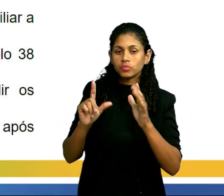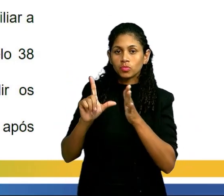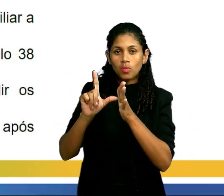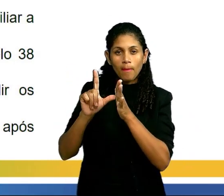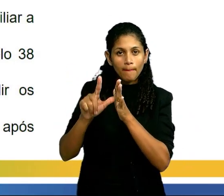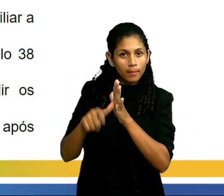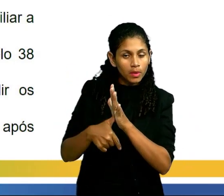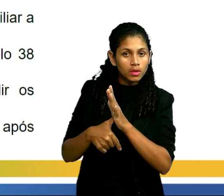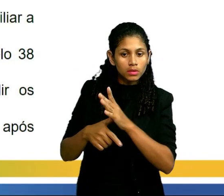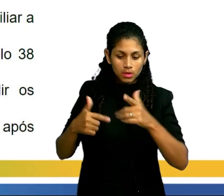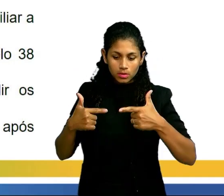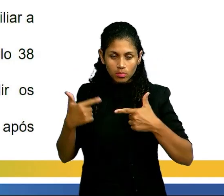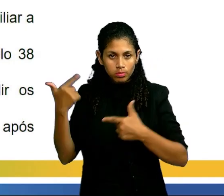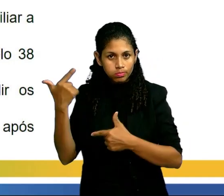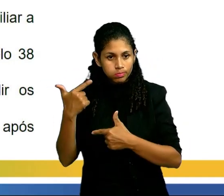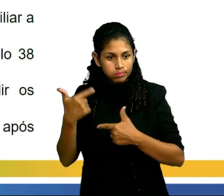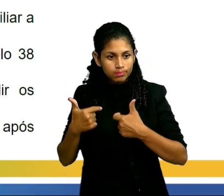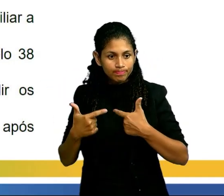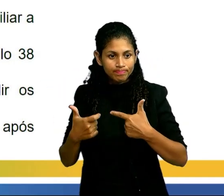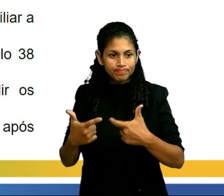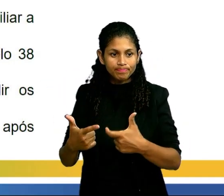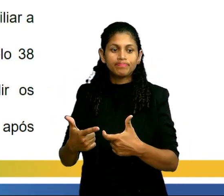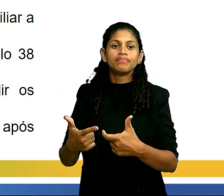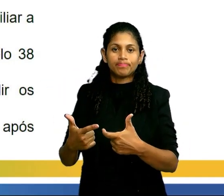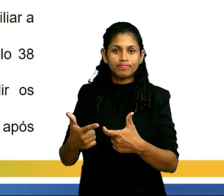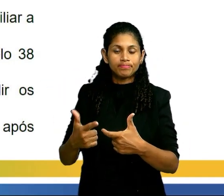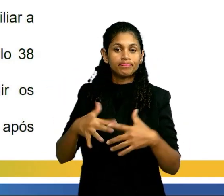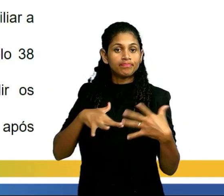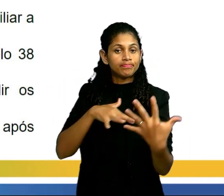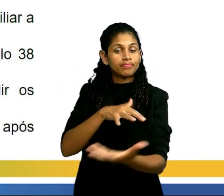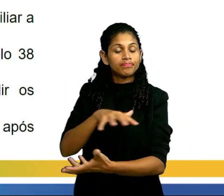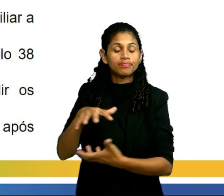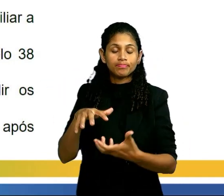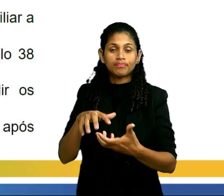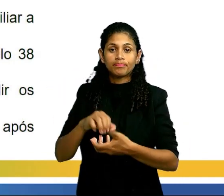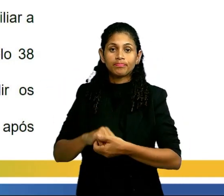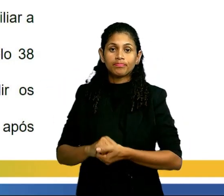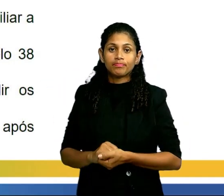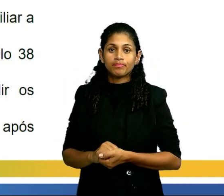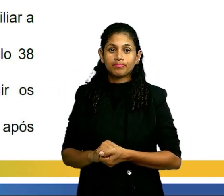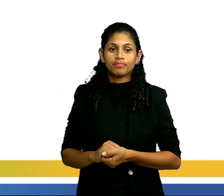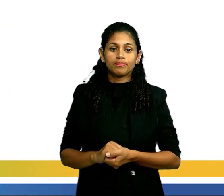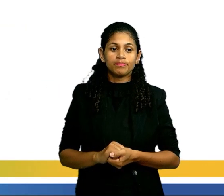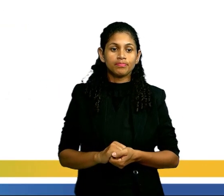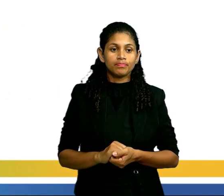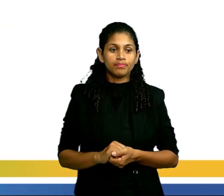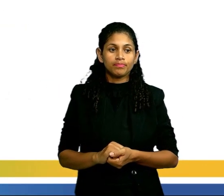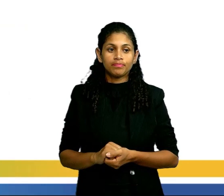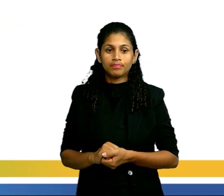né, a península, sim, durante a Segunda Guerra, mas os Estados Unidos, não.